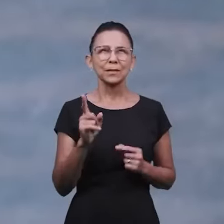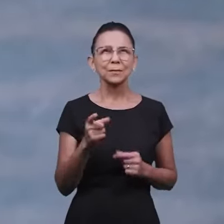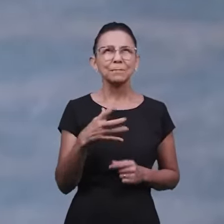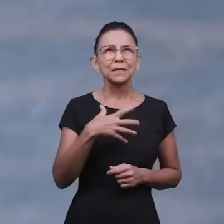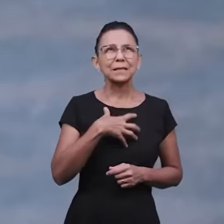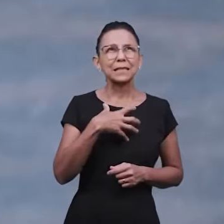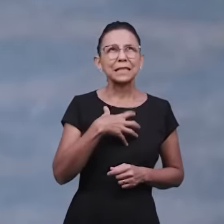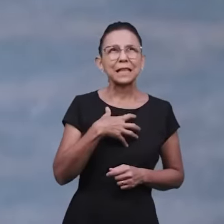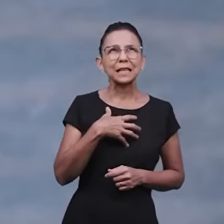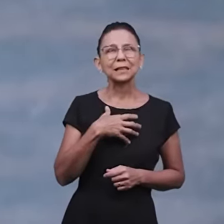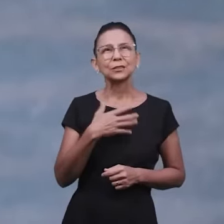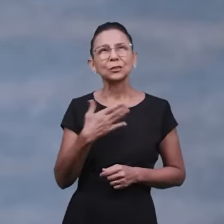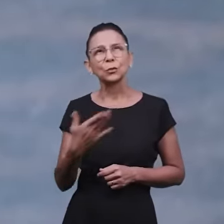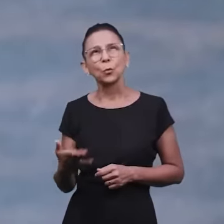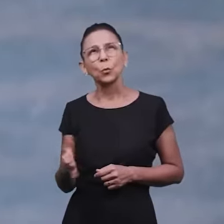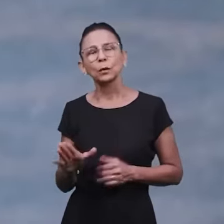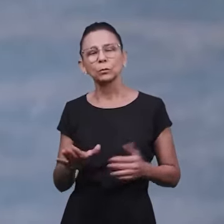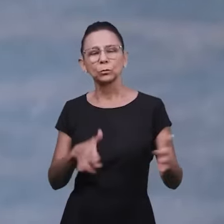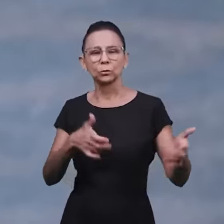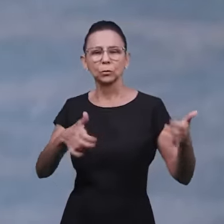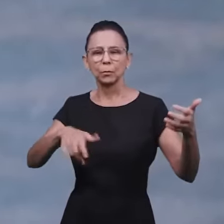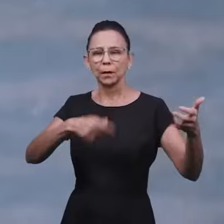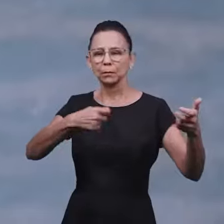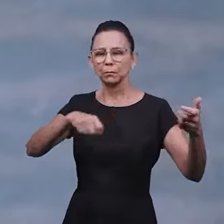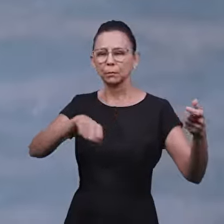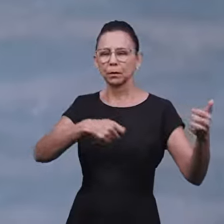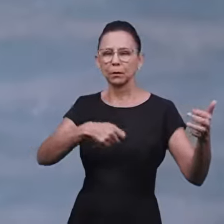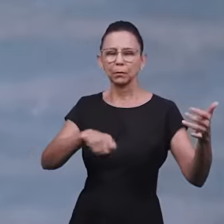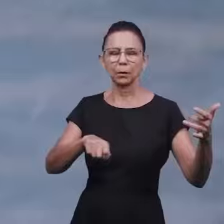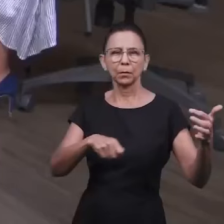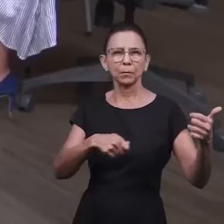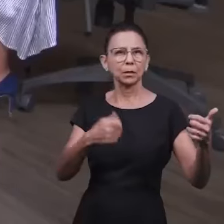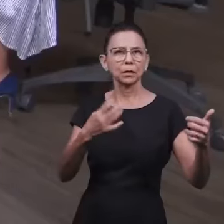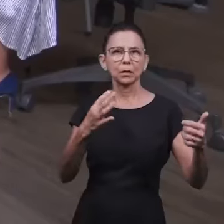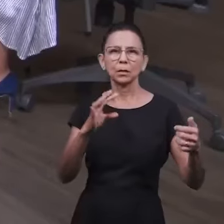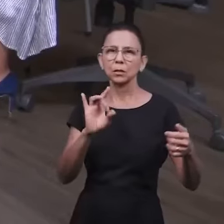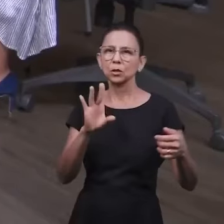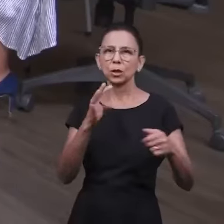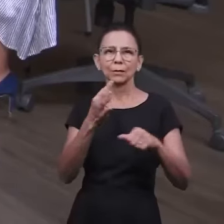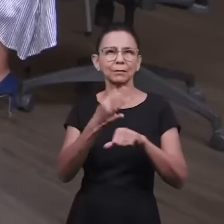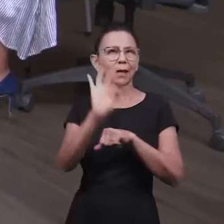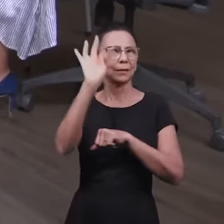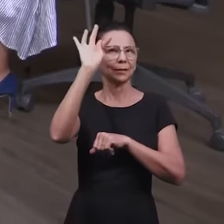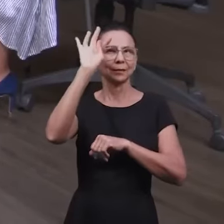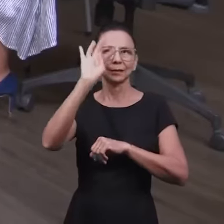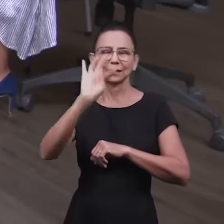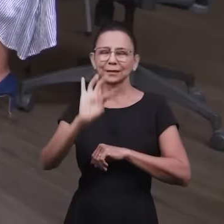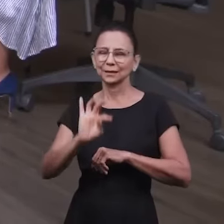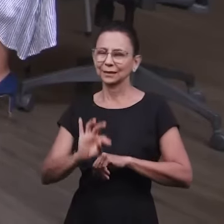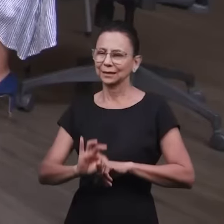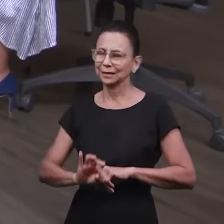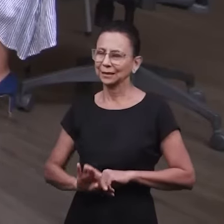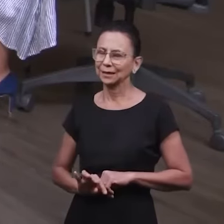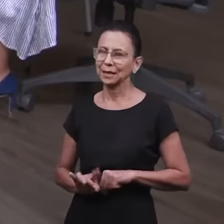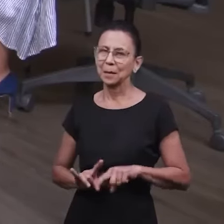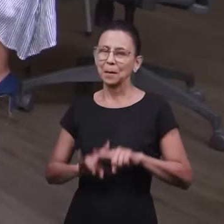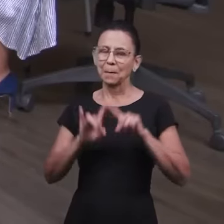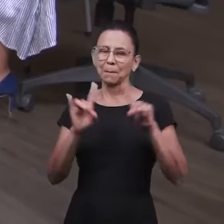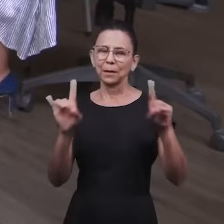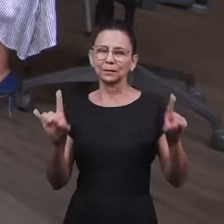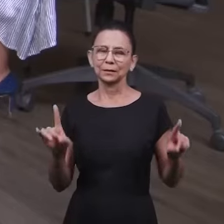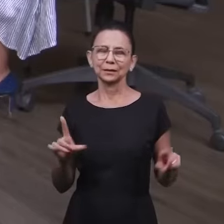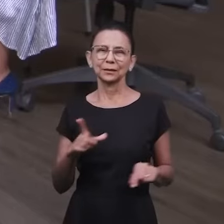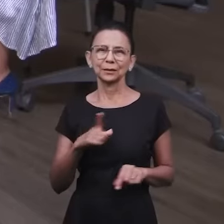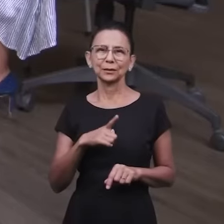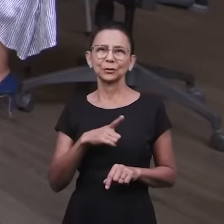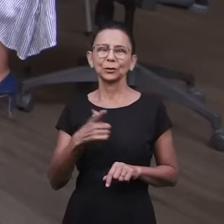está tocando que a nota é vazia. Só tem música ali. Só tem técnica. Só tem técnica. E quando tem algo a mais, a nota está cheia.